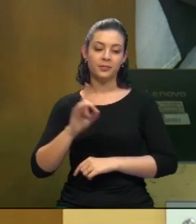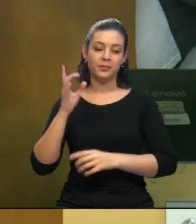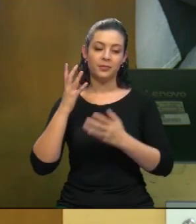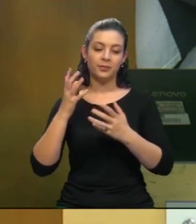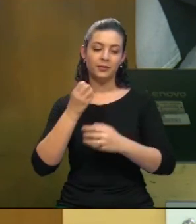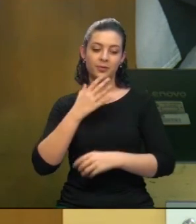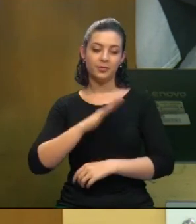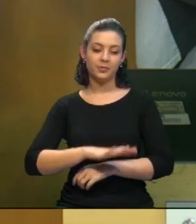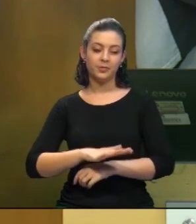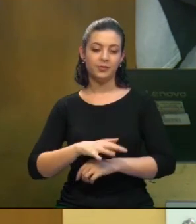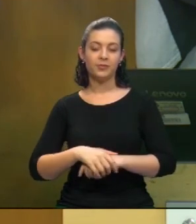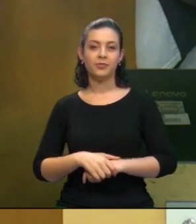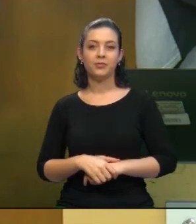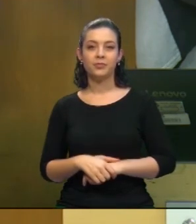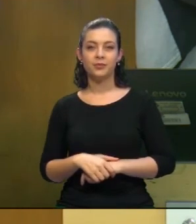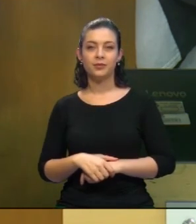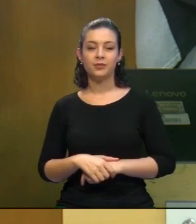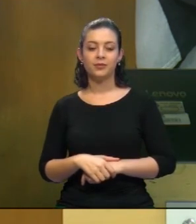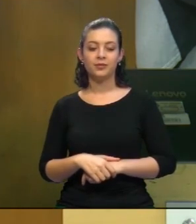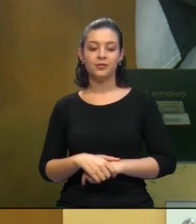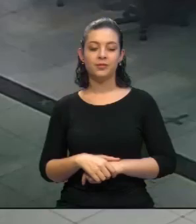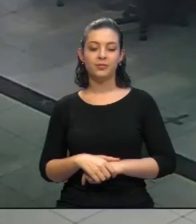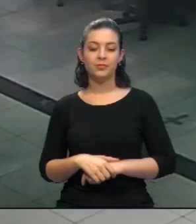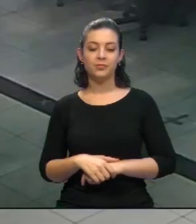uma boa tarde a todos e fiquem com deus